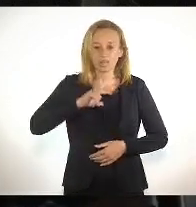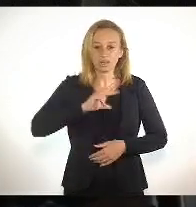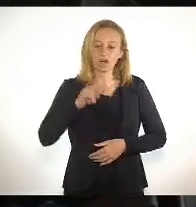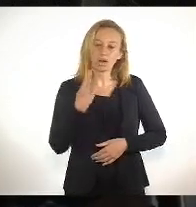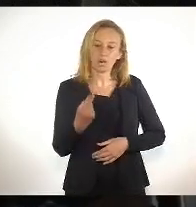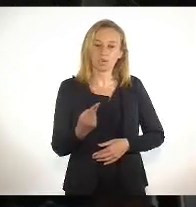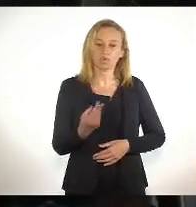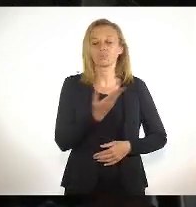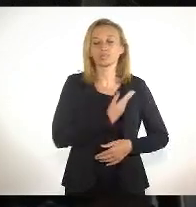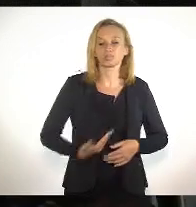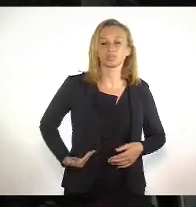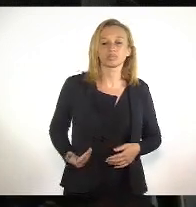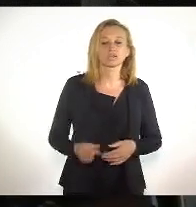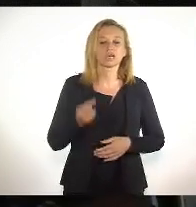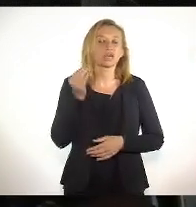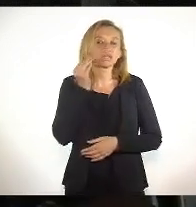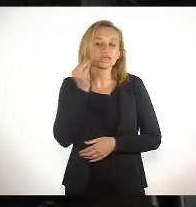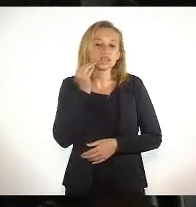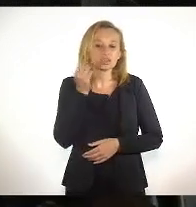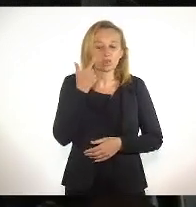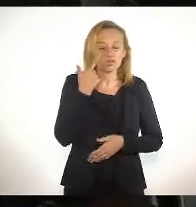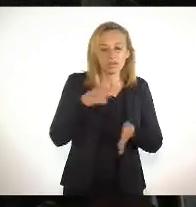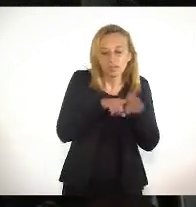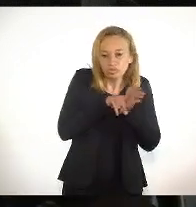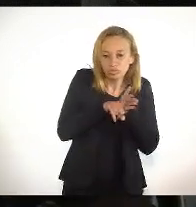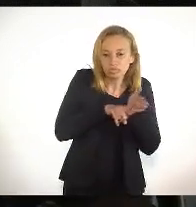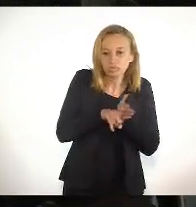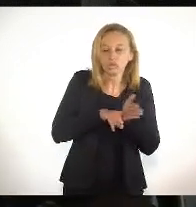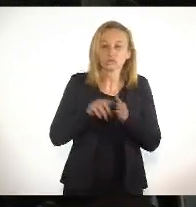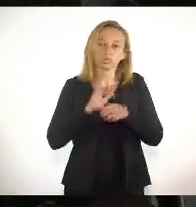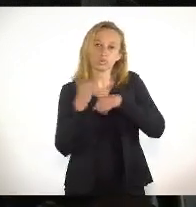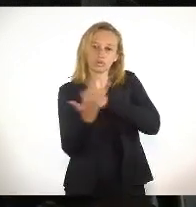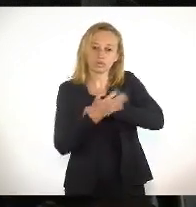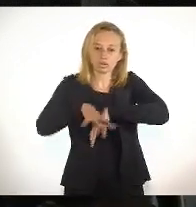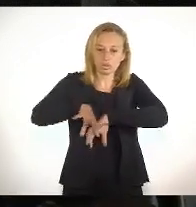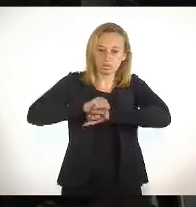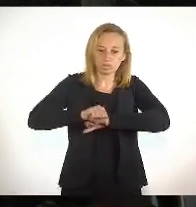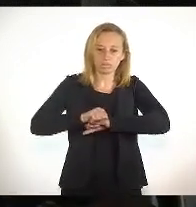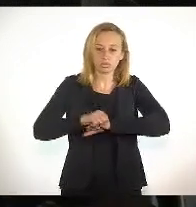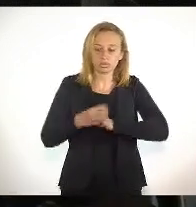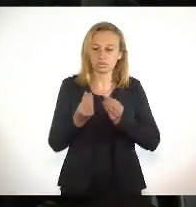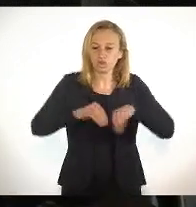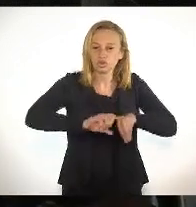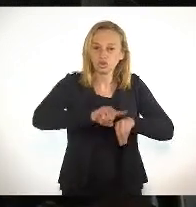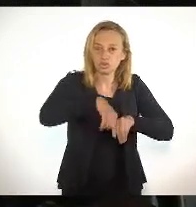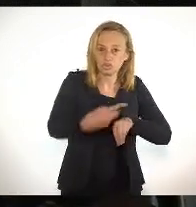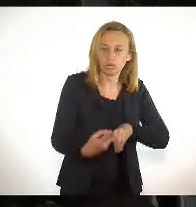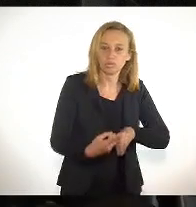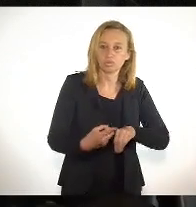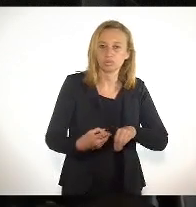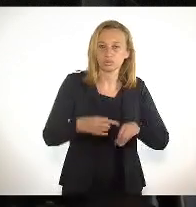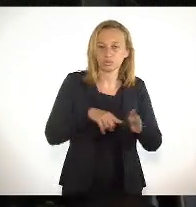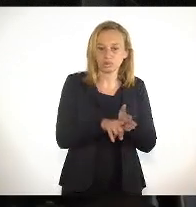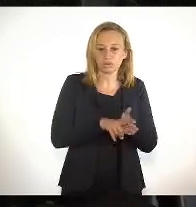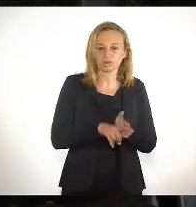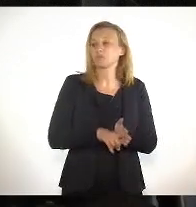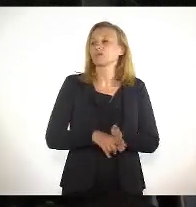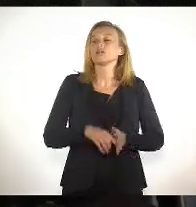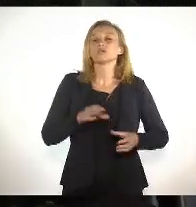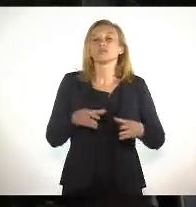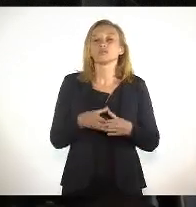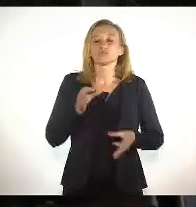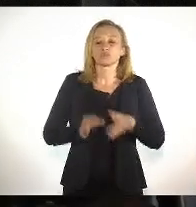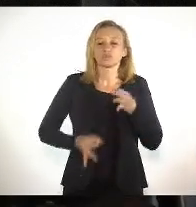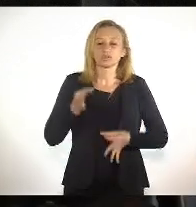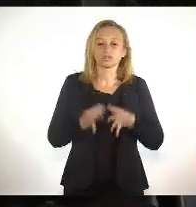testes conclusivos para se verificar o contágio do Covid-19, sem prejuízo de outras medidas preventivas. Parecer da Comissão de Constituição e Justiça